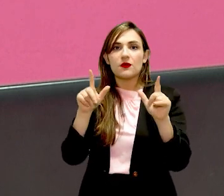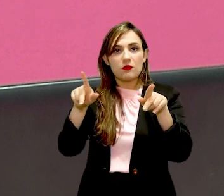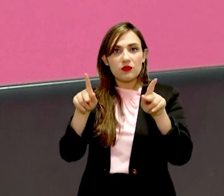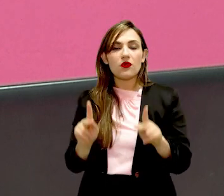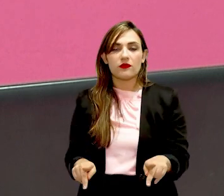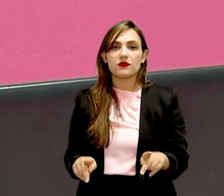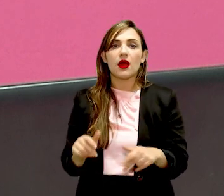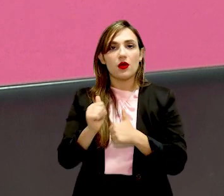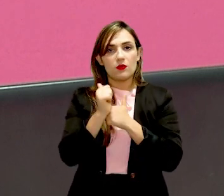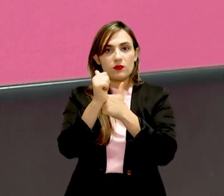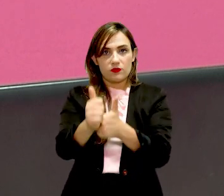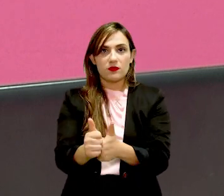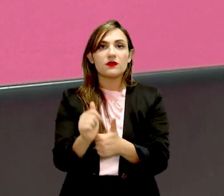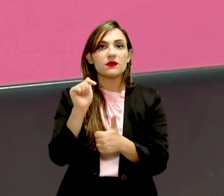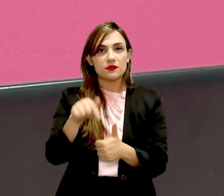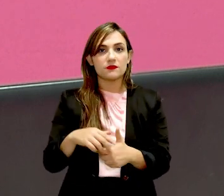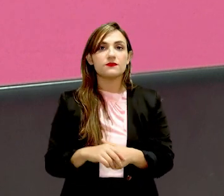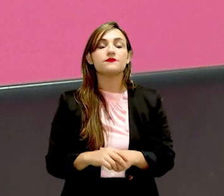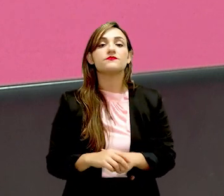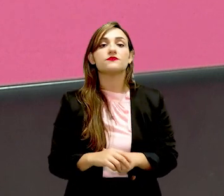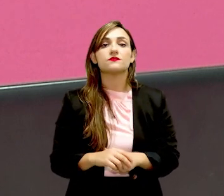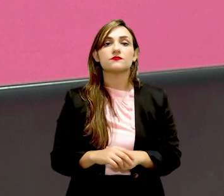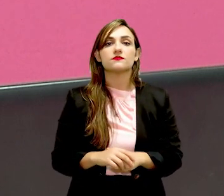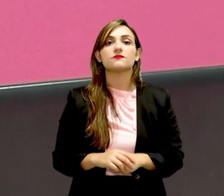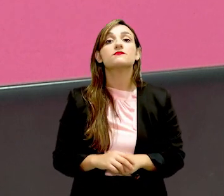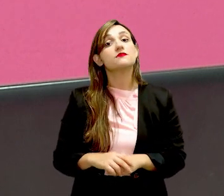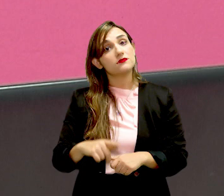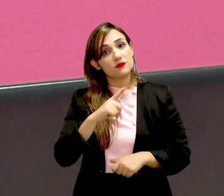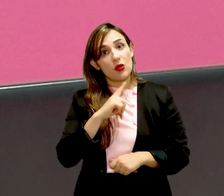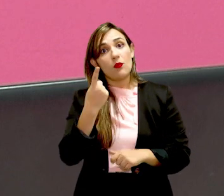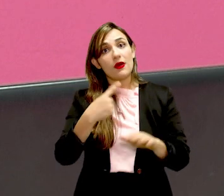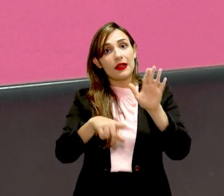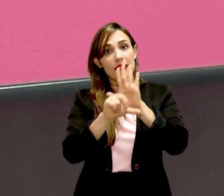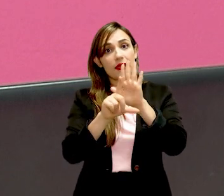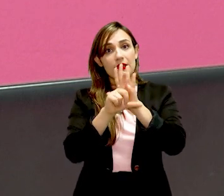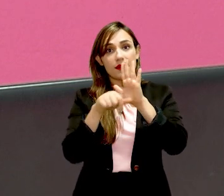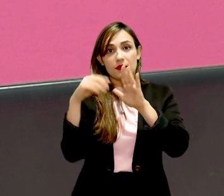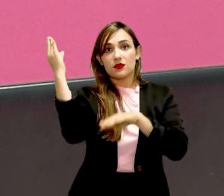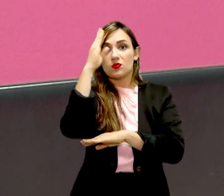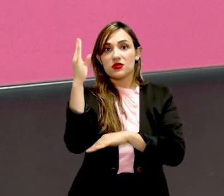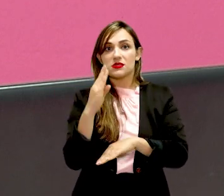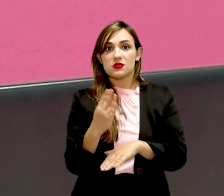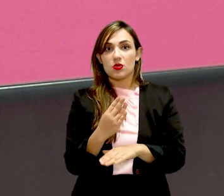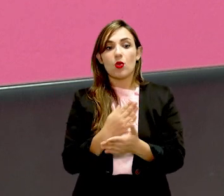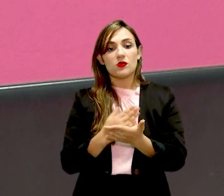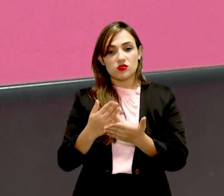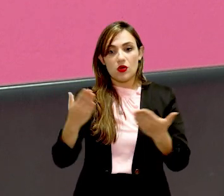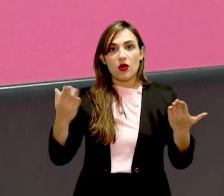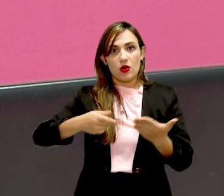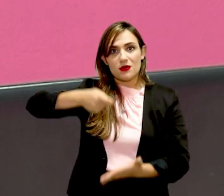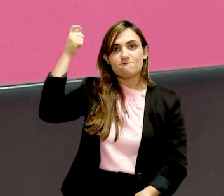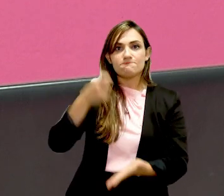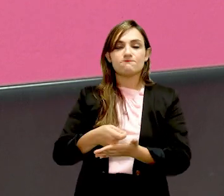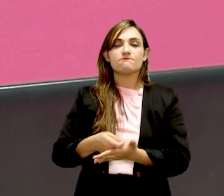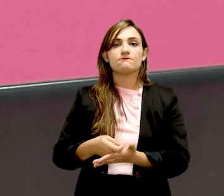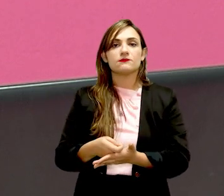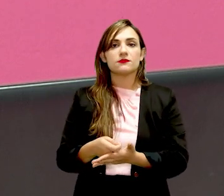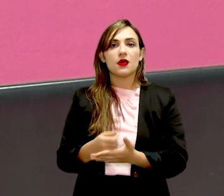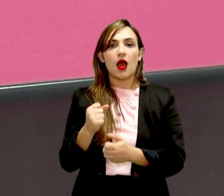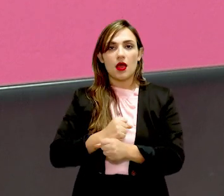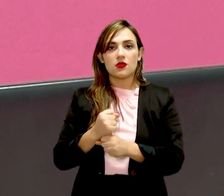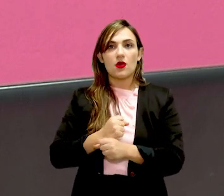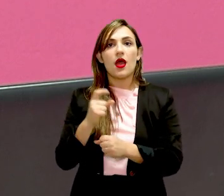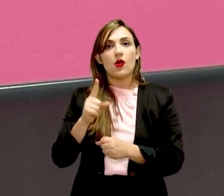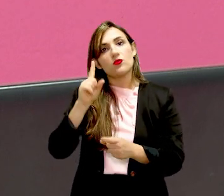população sul-mato-grossense que está acompanhando a programação. Nós temos uma lei, né, no Brasil que começou esse ano justamente